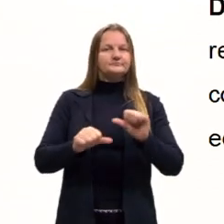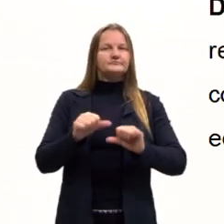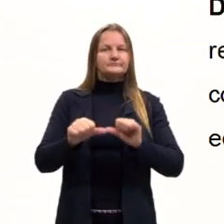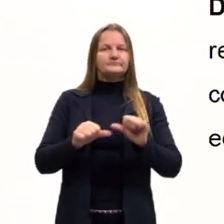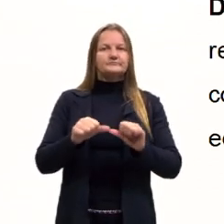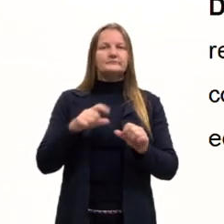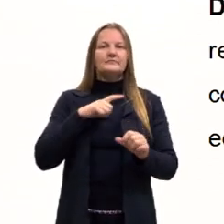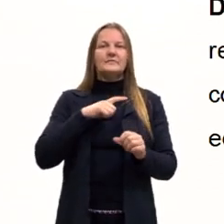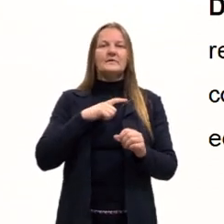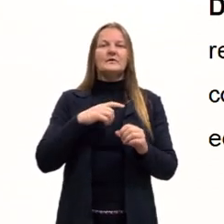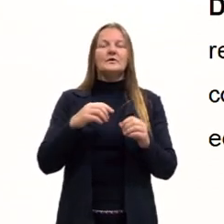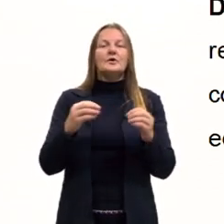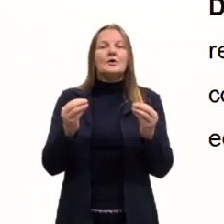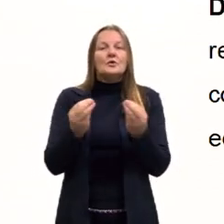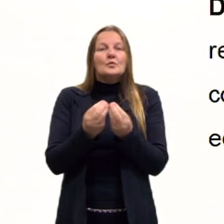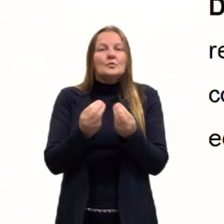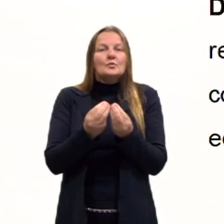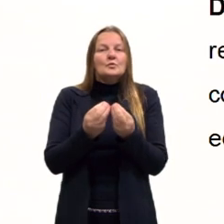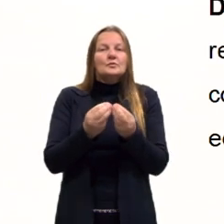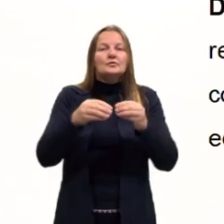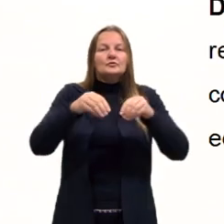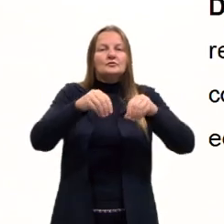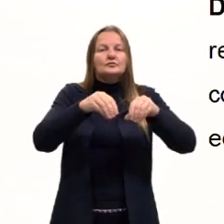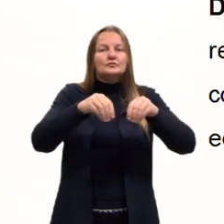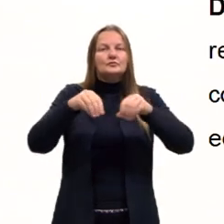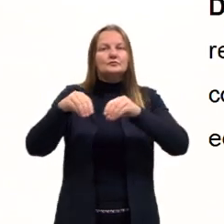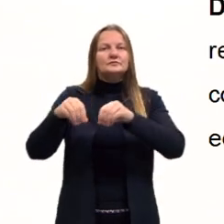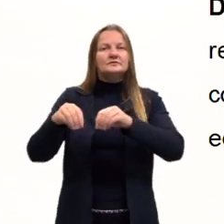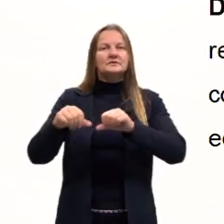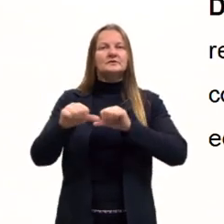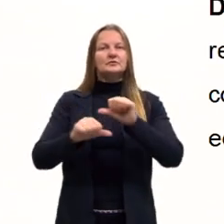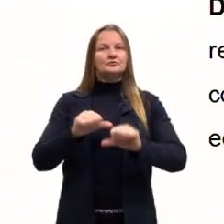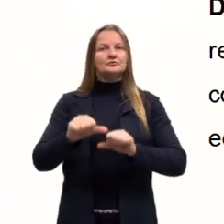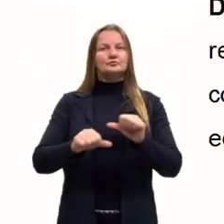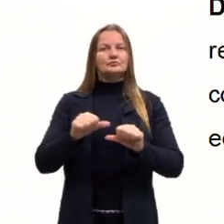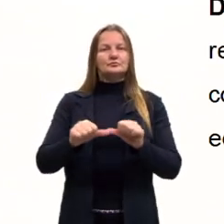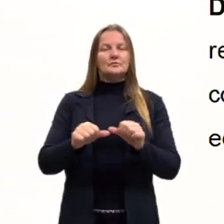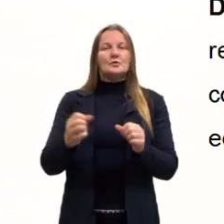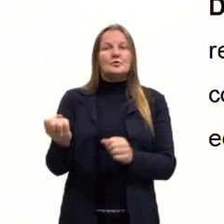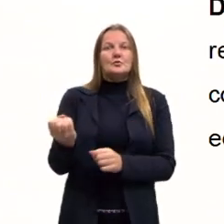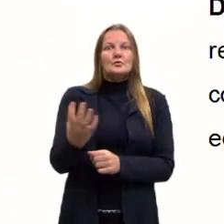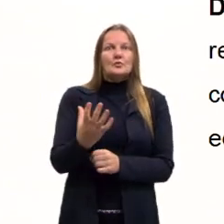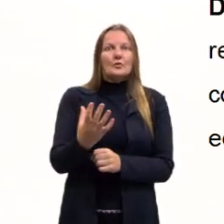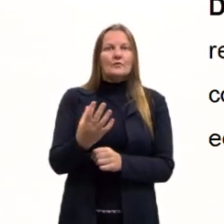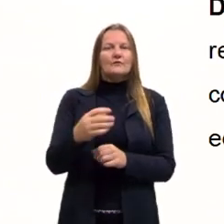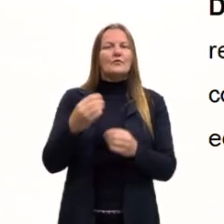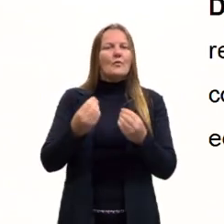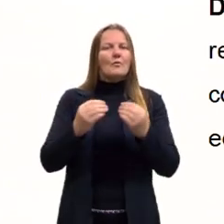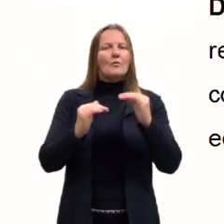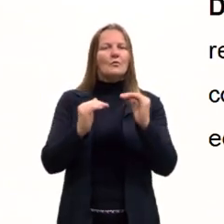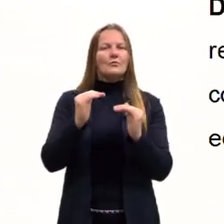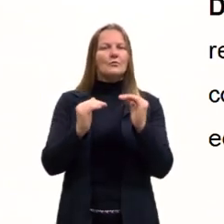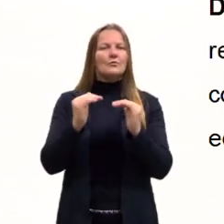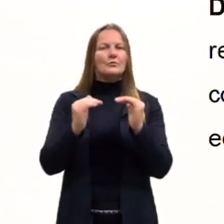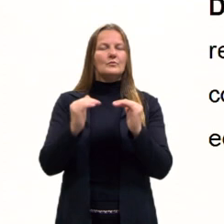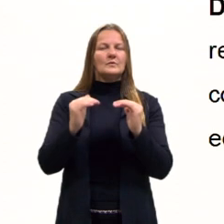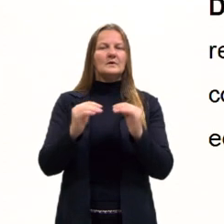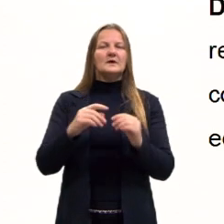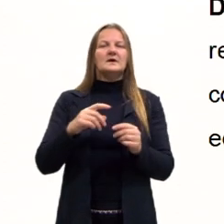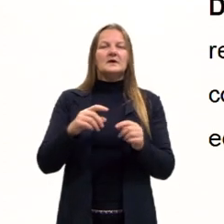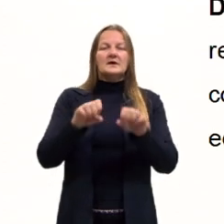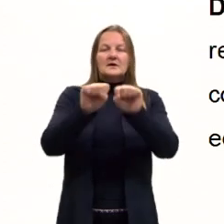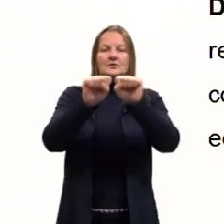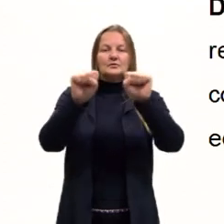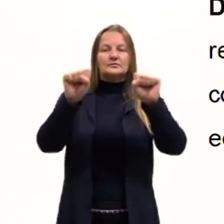modificação nas concentração das substâncias levando ao sistema um novo estado de Equilíbrio que o sistema ele